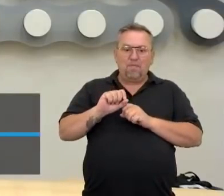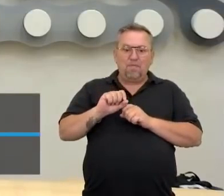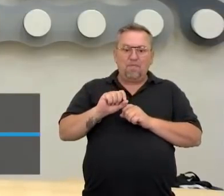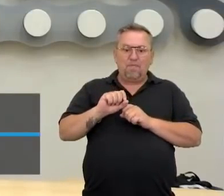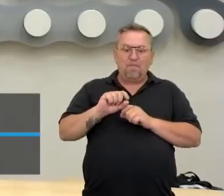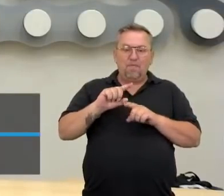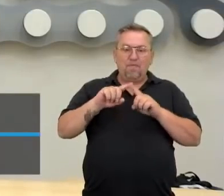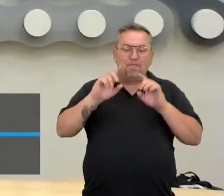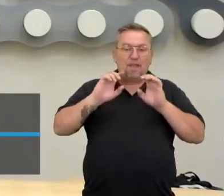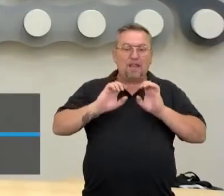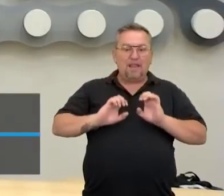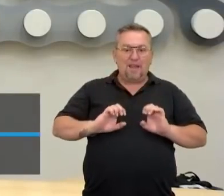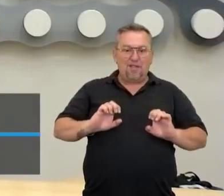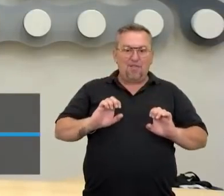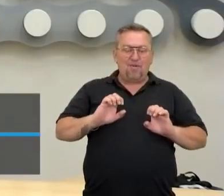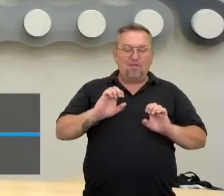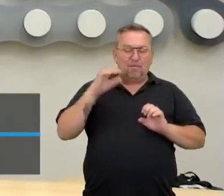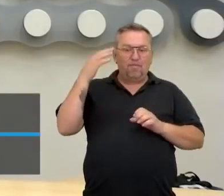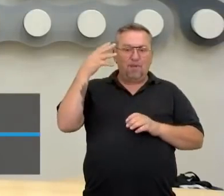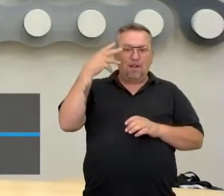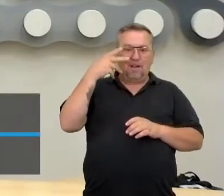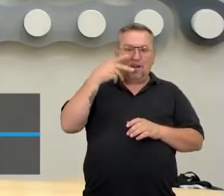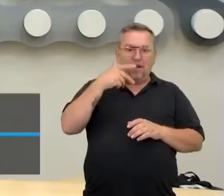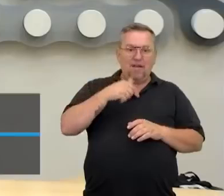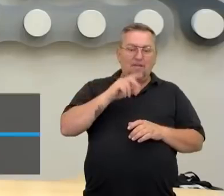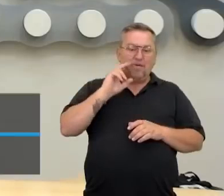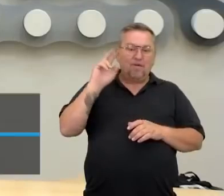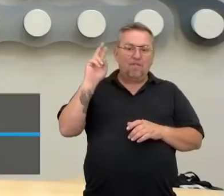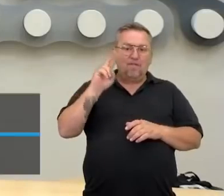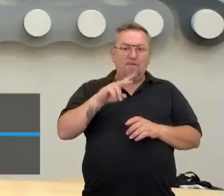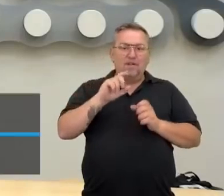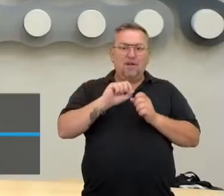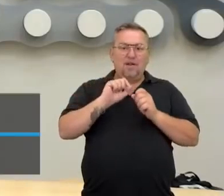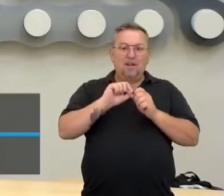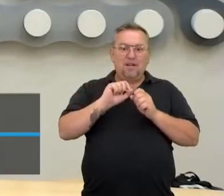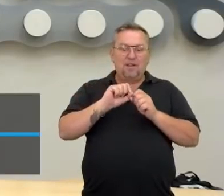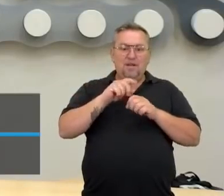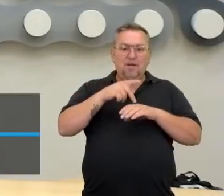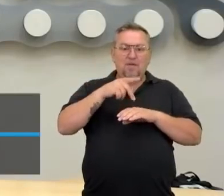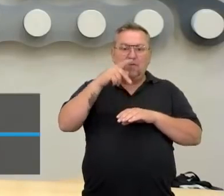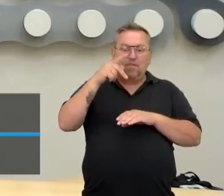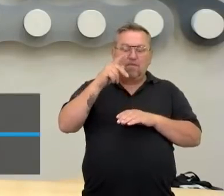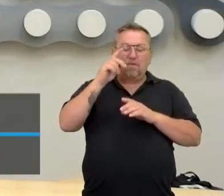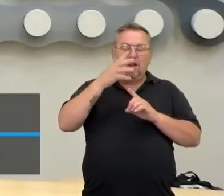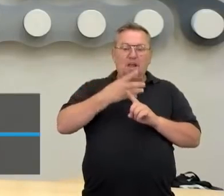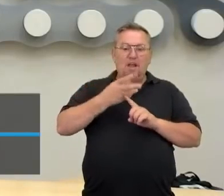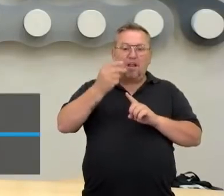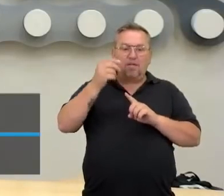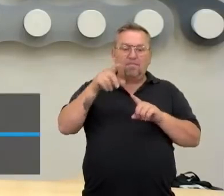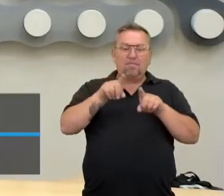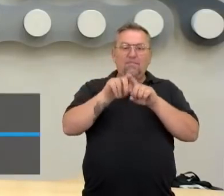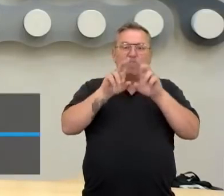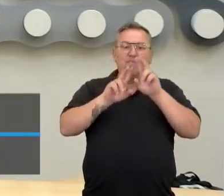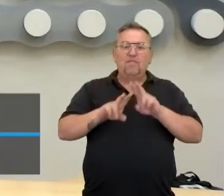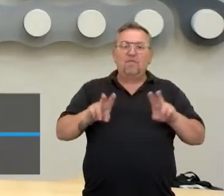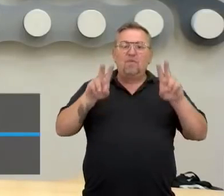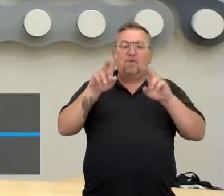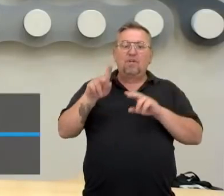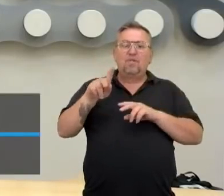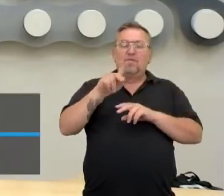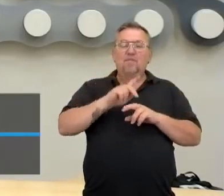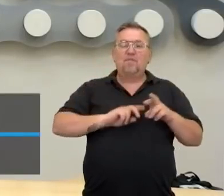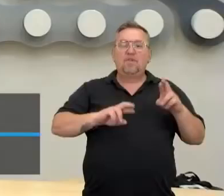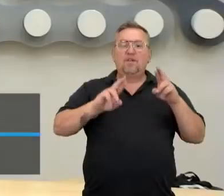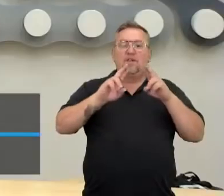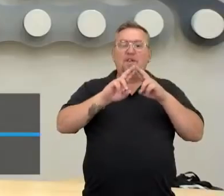da estética. Por exemplo, como eu mencionei, o Del Grafites, ele tem uma pós-graduação em artes, ele é formado em artes visuais, é professor na